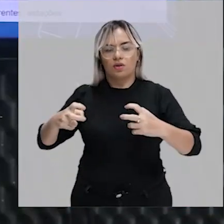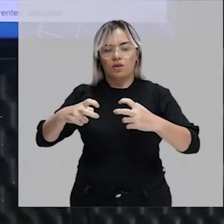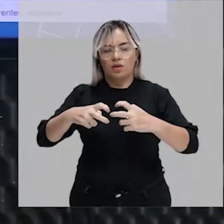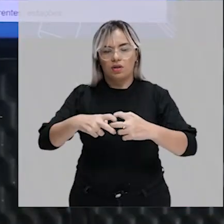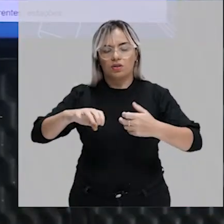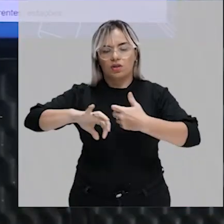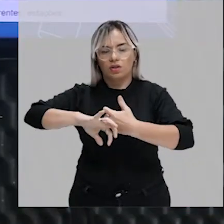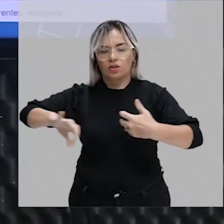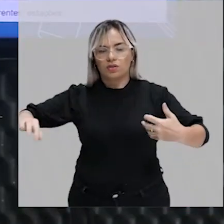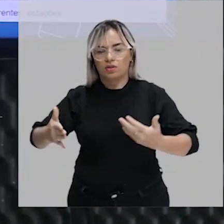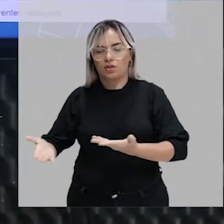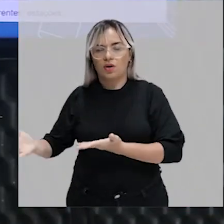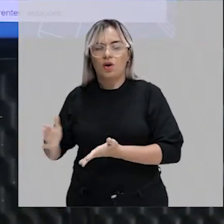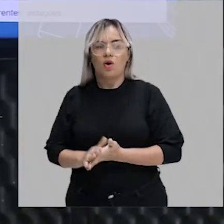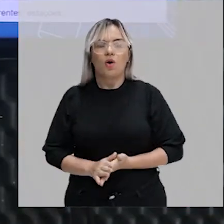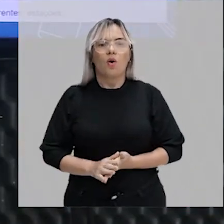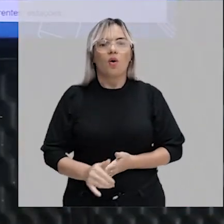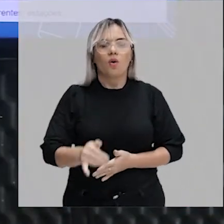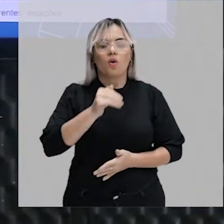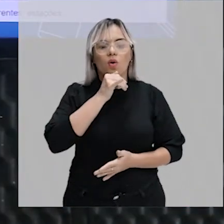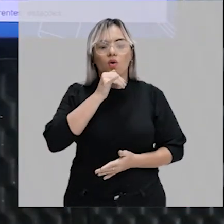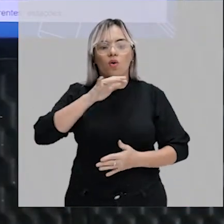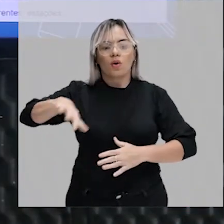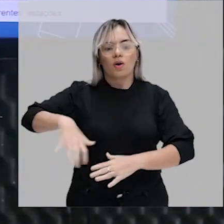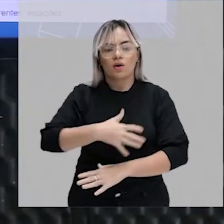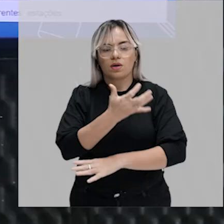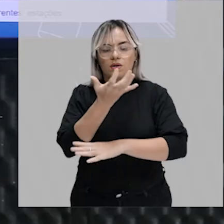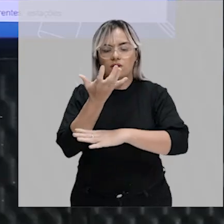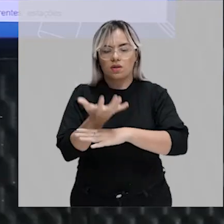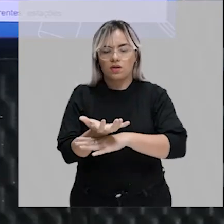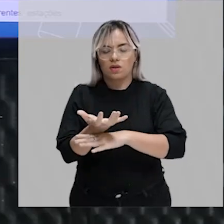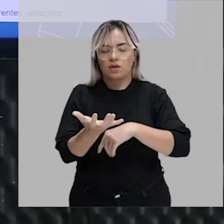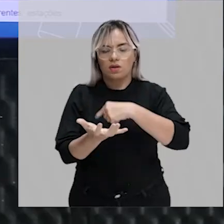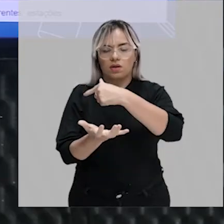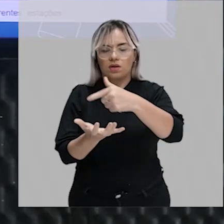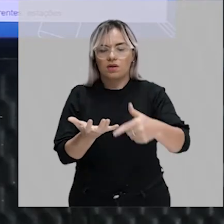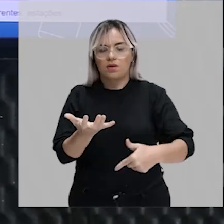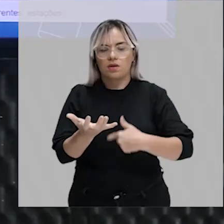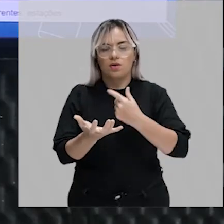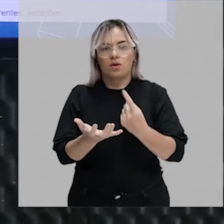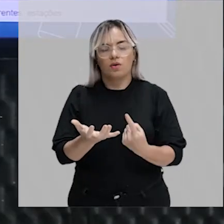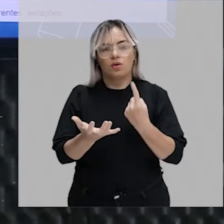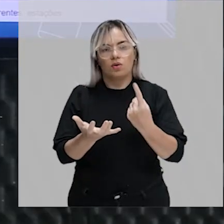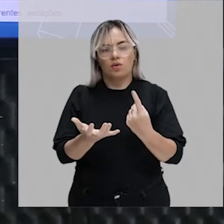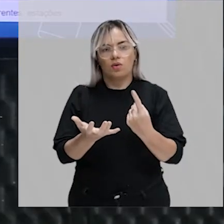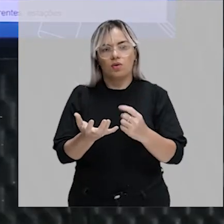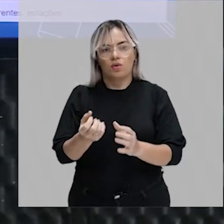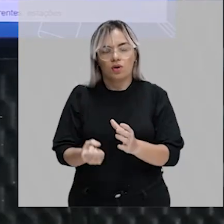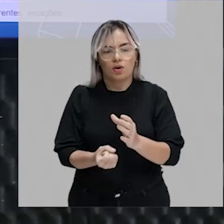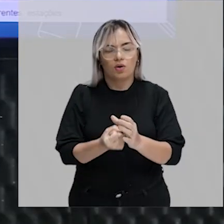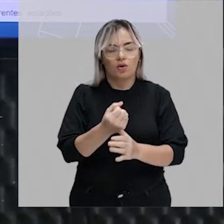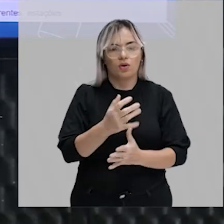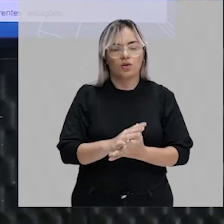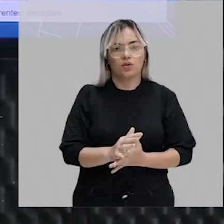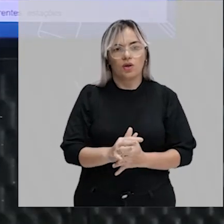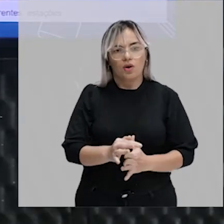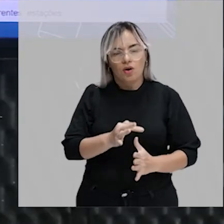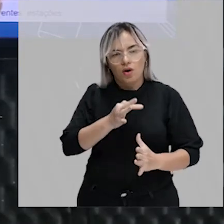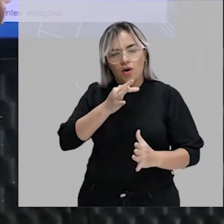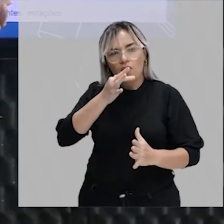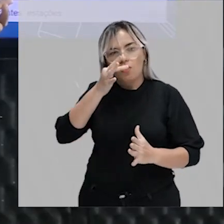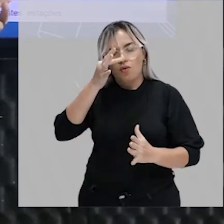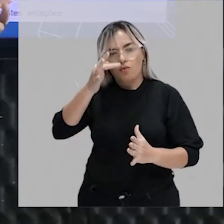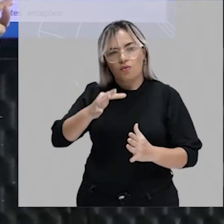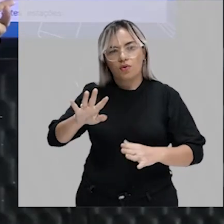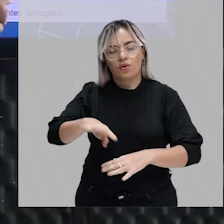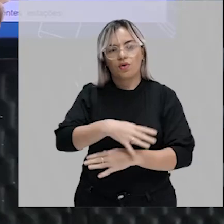aqui, ó. Digamos que uma planta ela vai produzir suas flores no outono. A outra, a